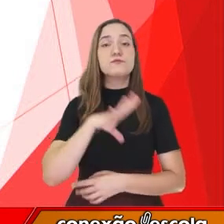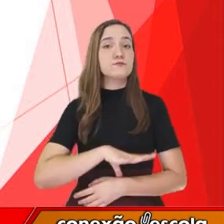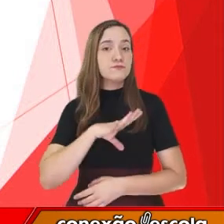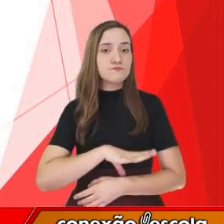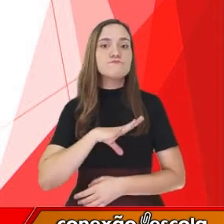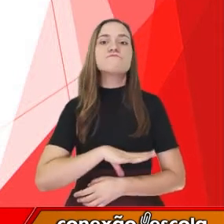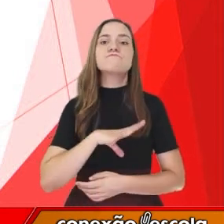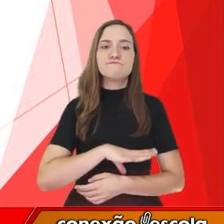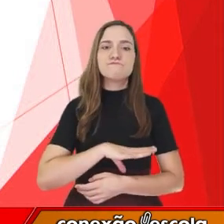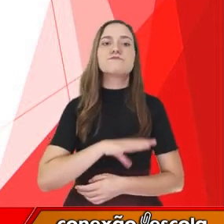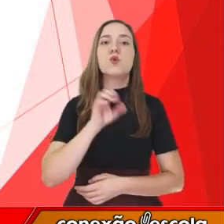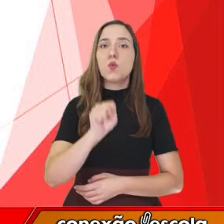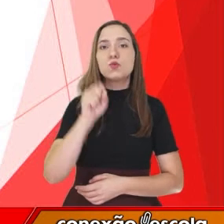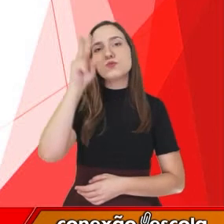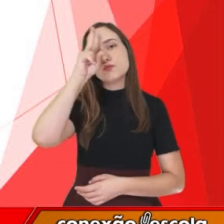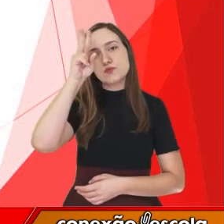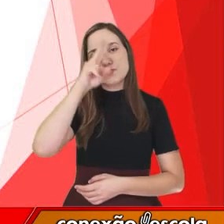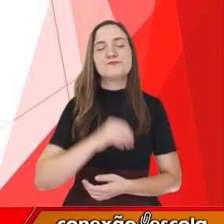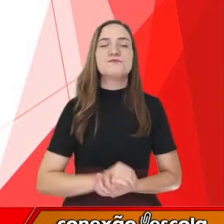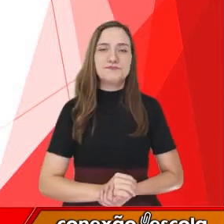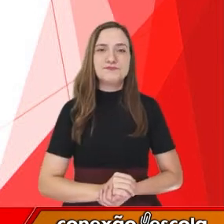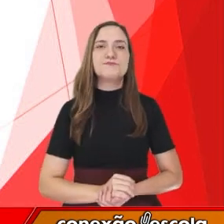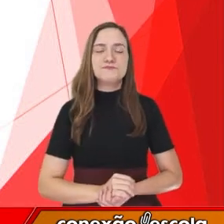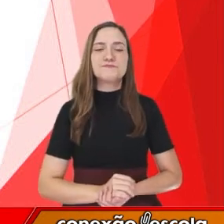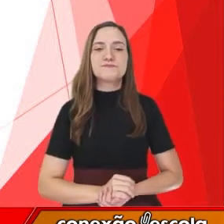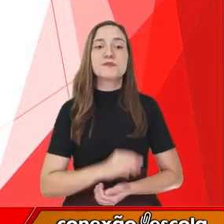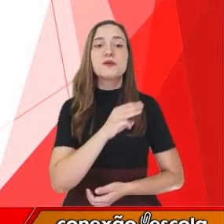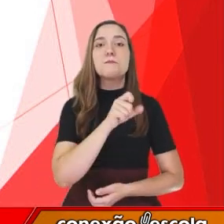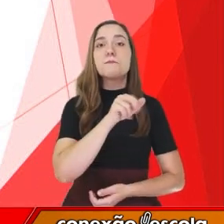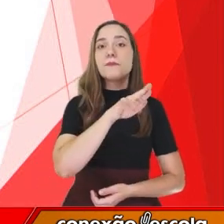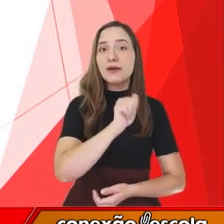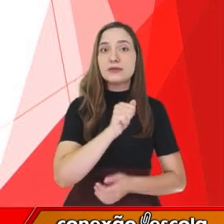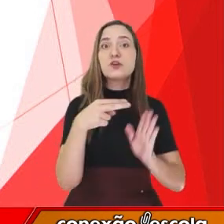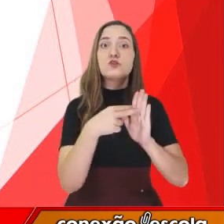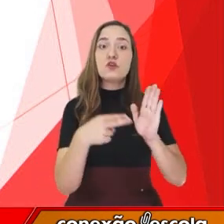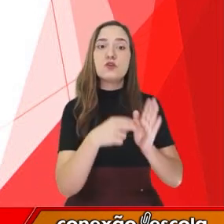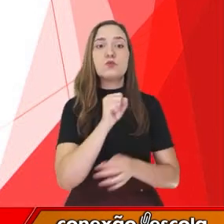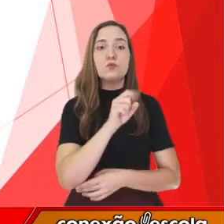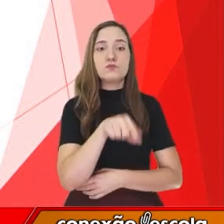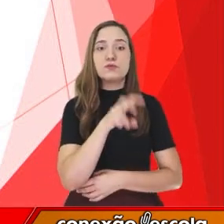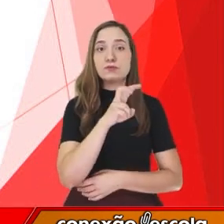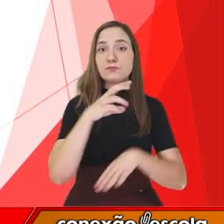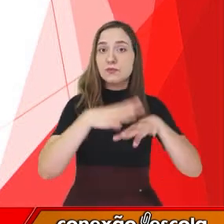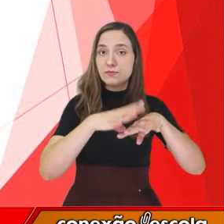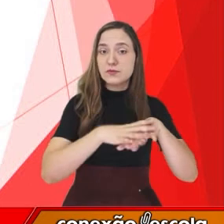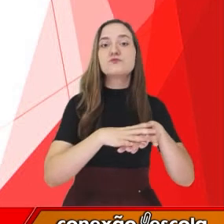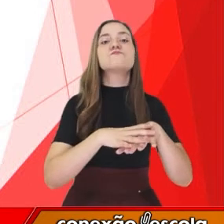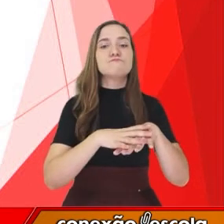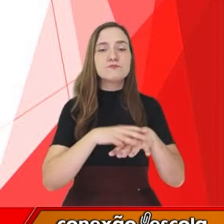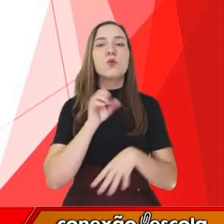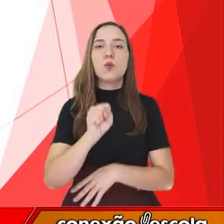língua portuguesa e 8 em história. A Maria, 8,5 em